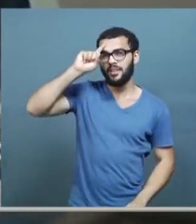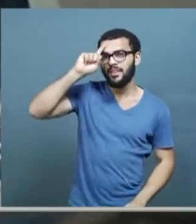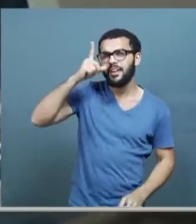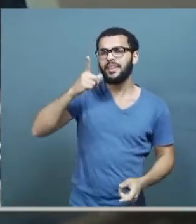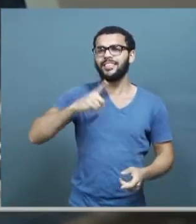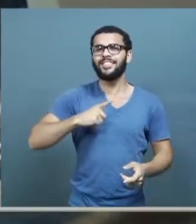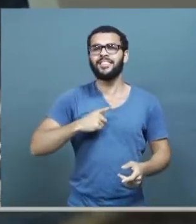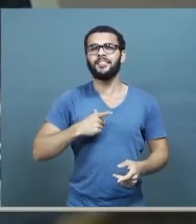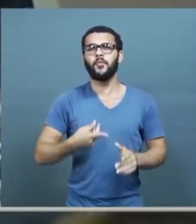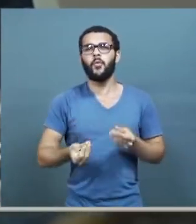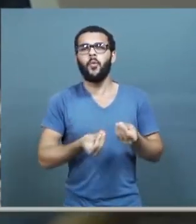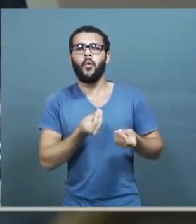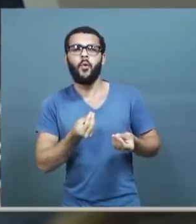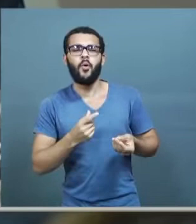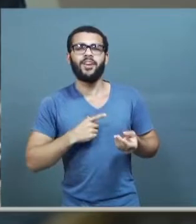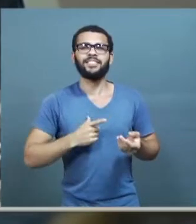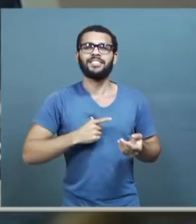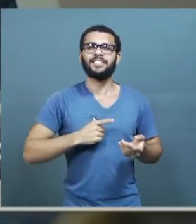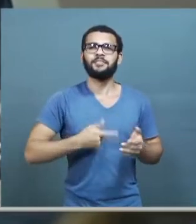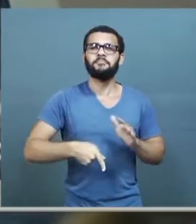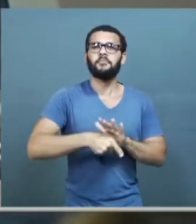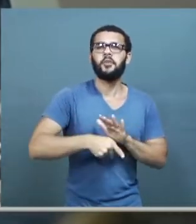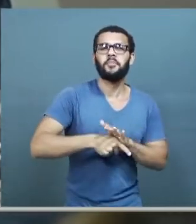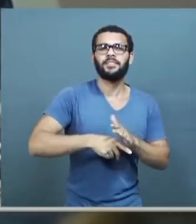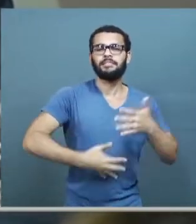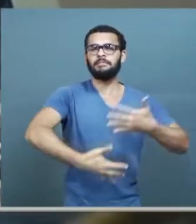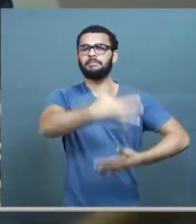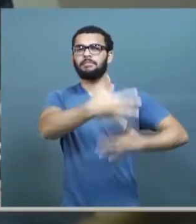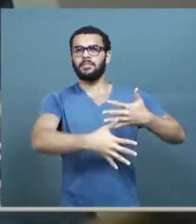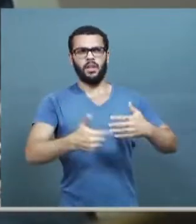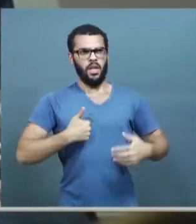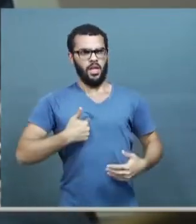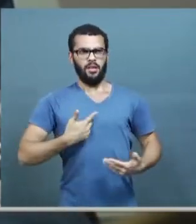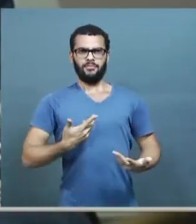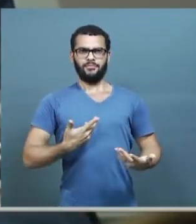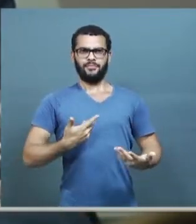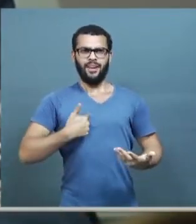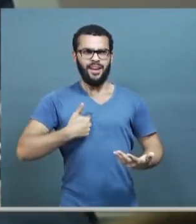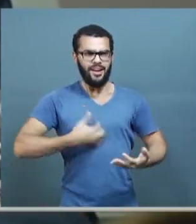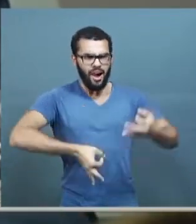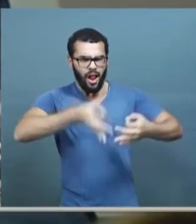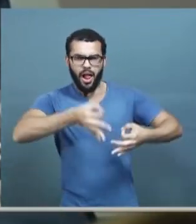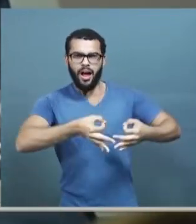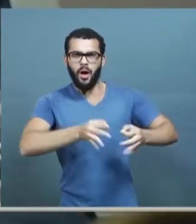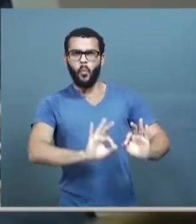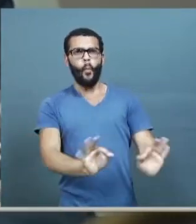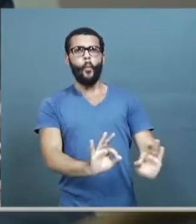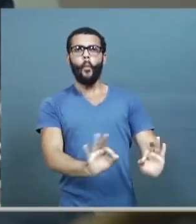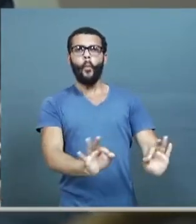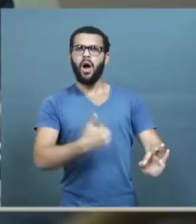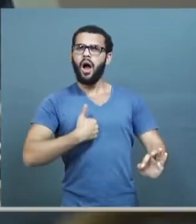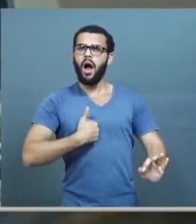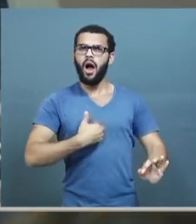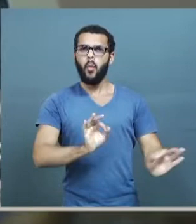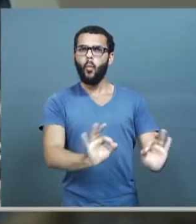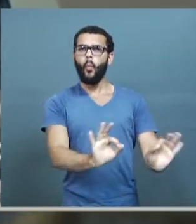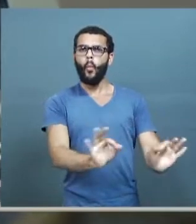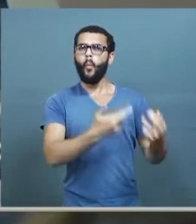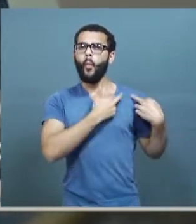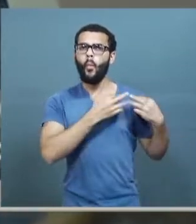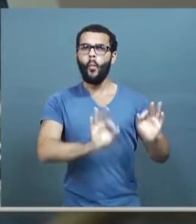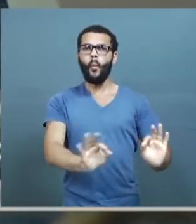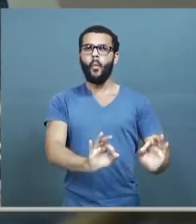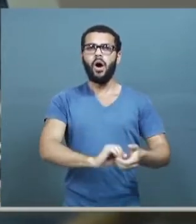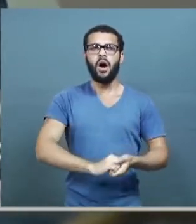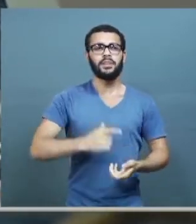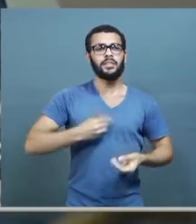juiz interferiu, obstaculizou, obstruiu. O caso não era meu. caso nunca passou pelas minhas mãos. Chegou em São